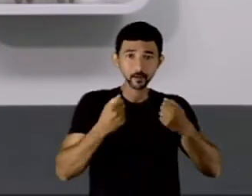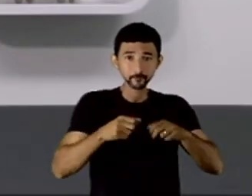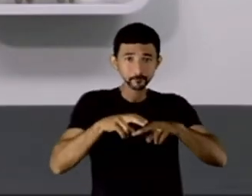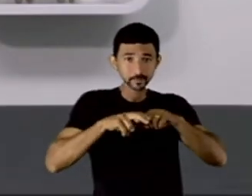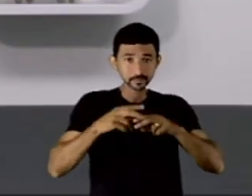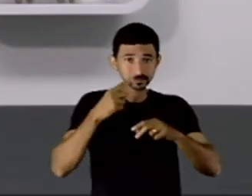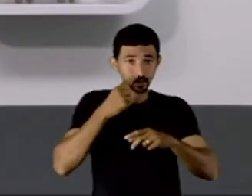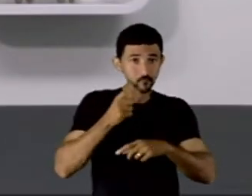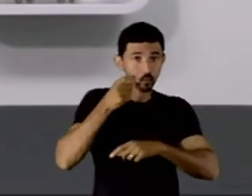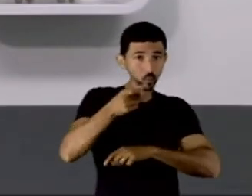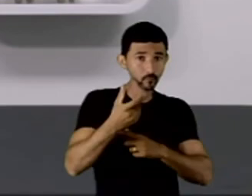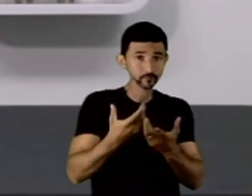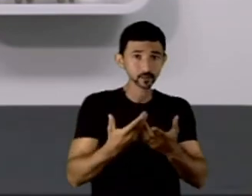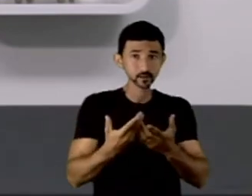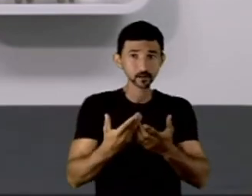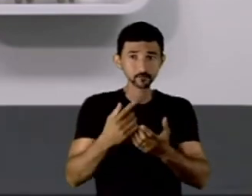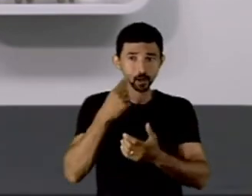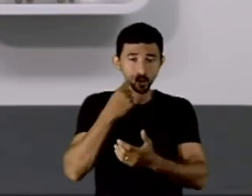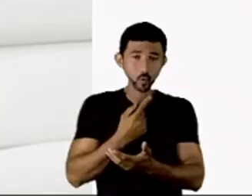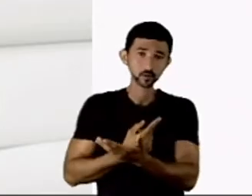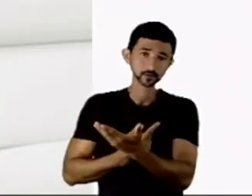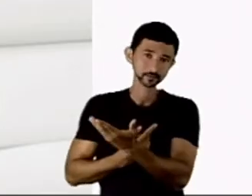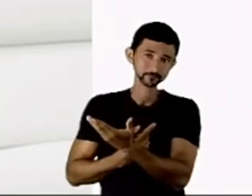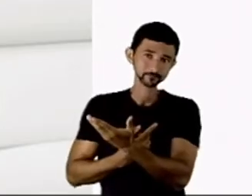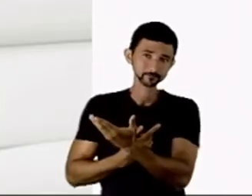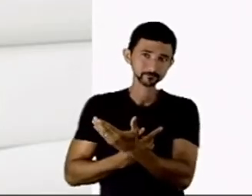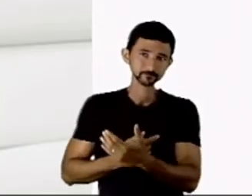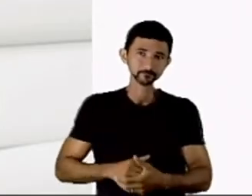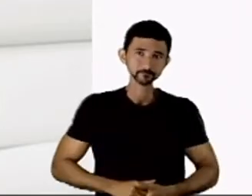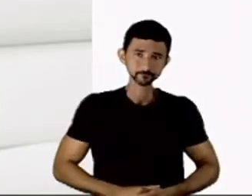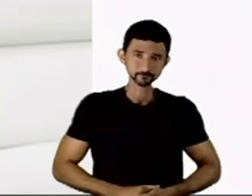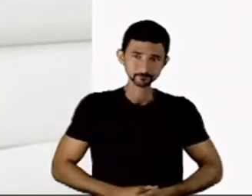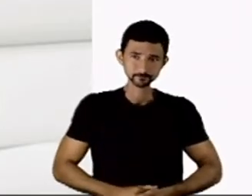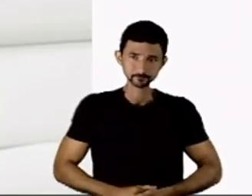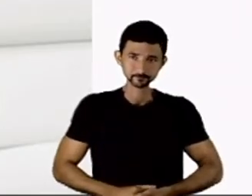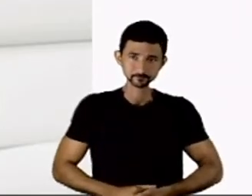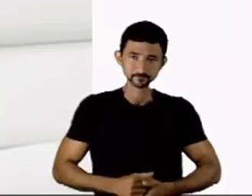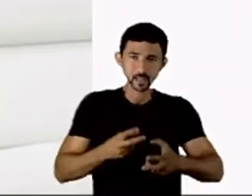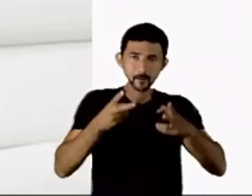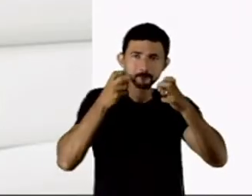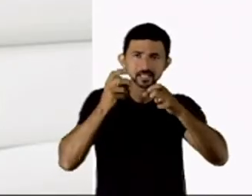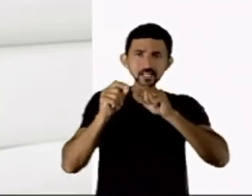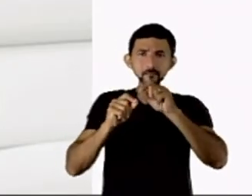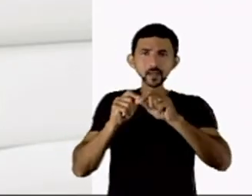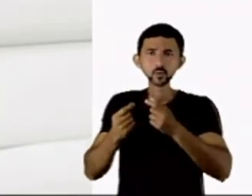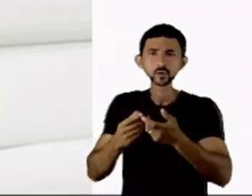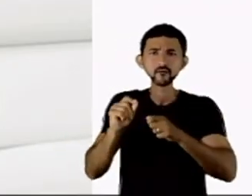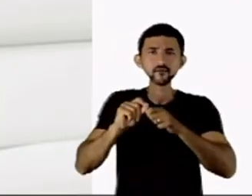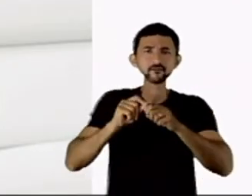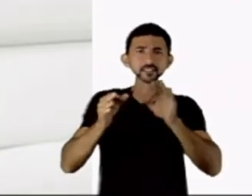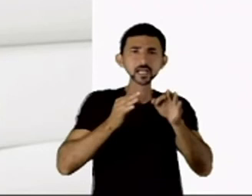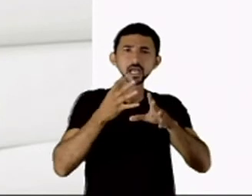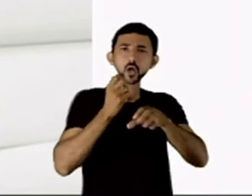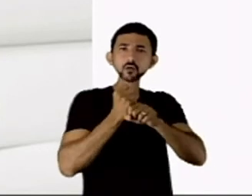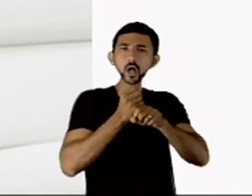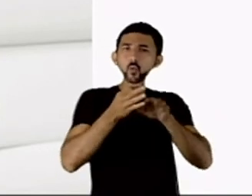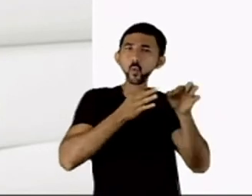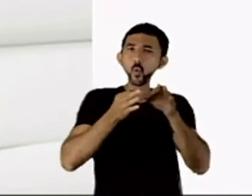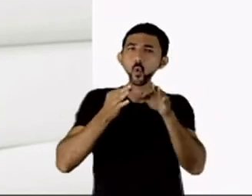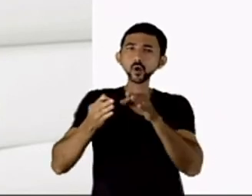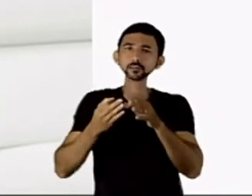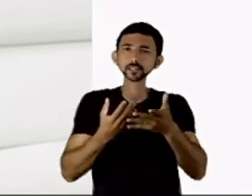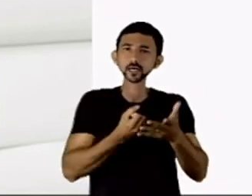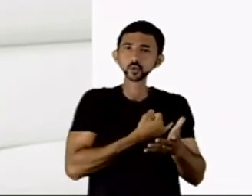que eu vou te convidar para olhar aqui na tela novamente para você perceber como é que a gente faz essa